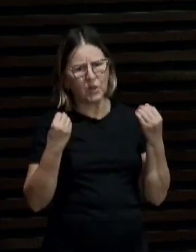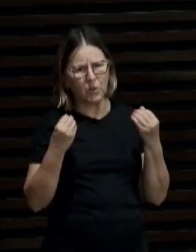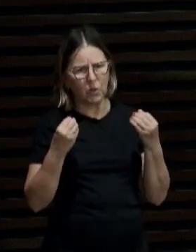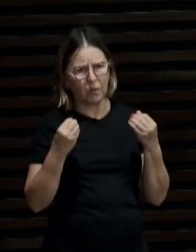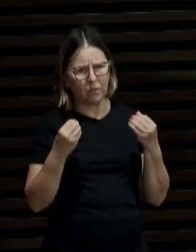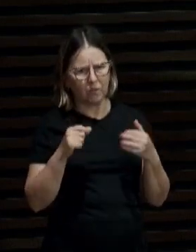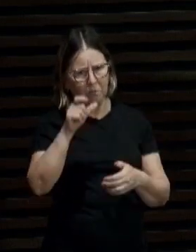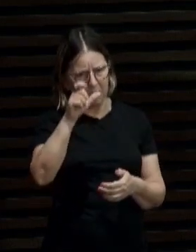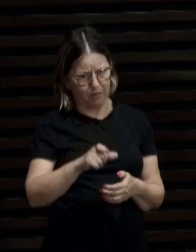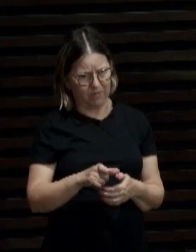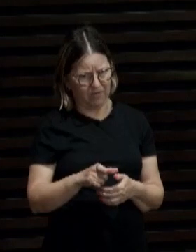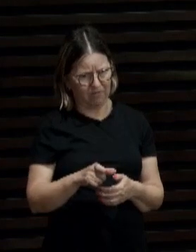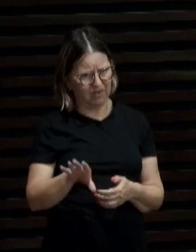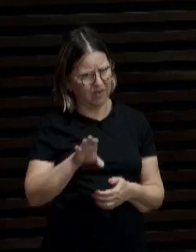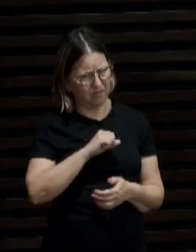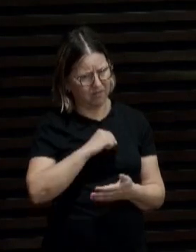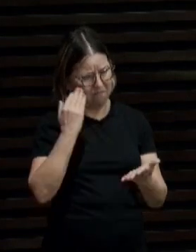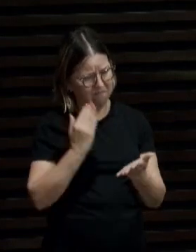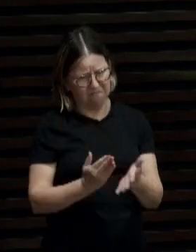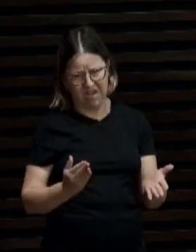amoroso deixa de ser?